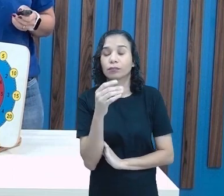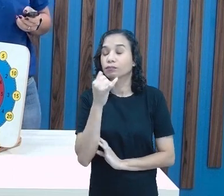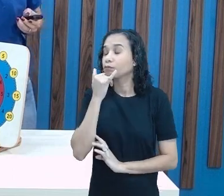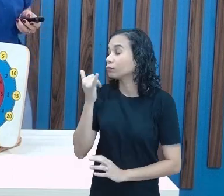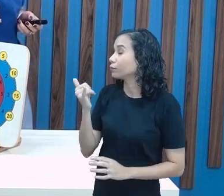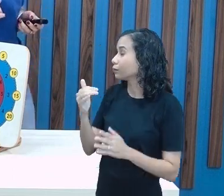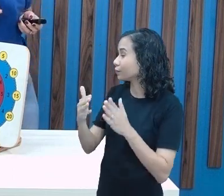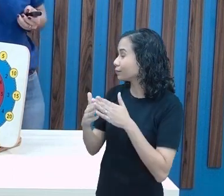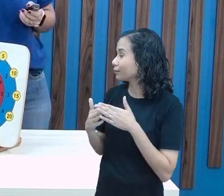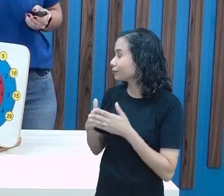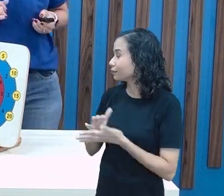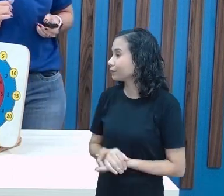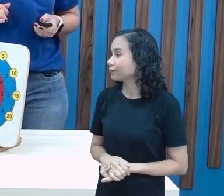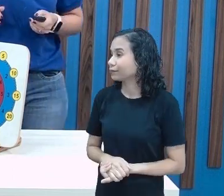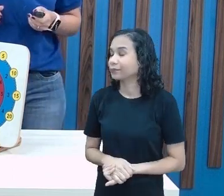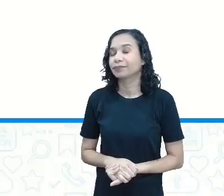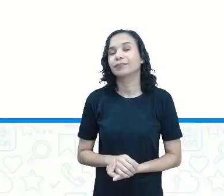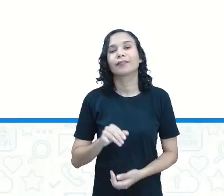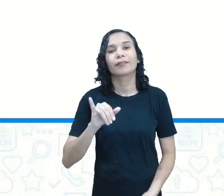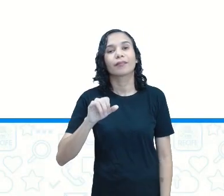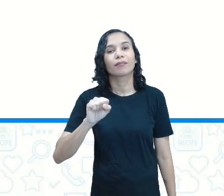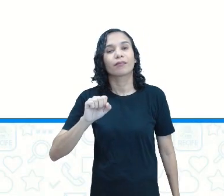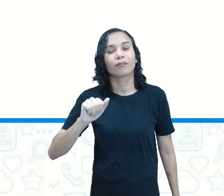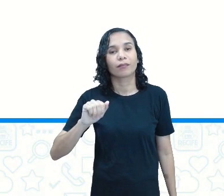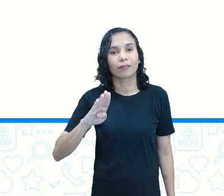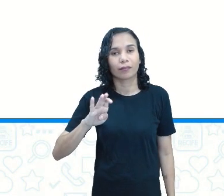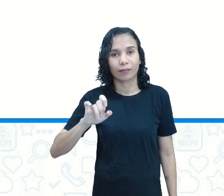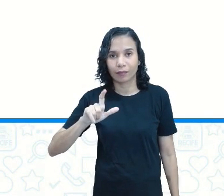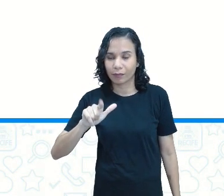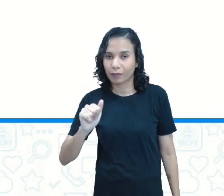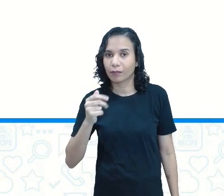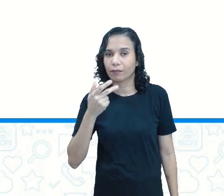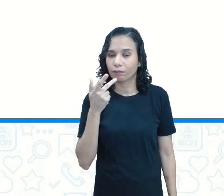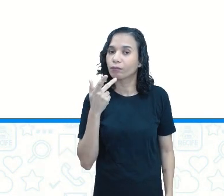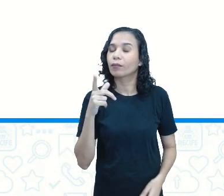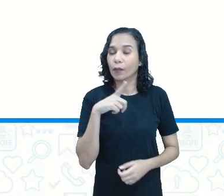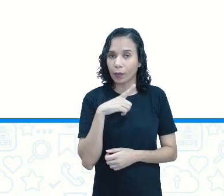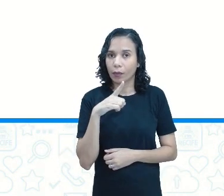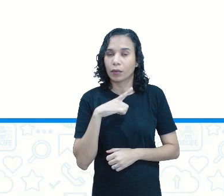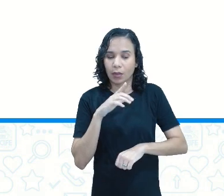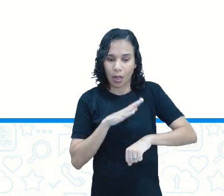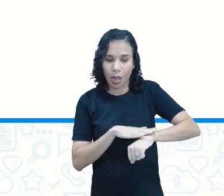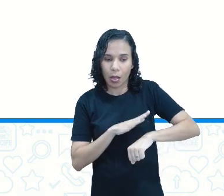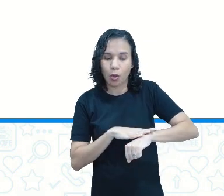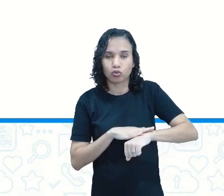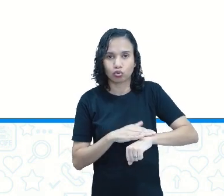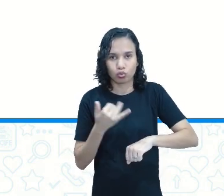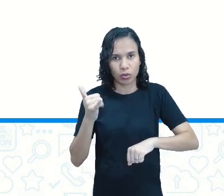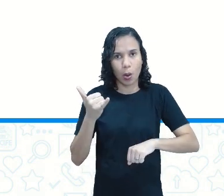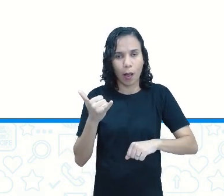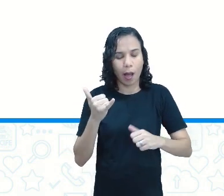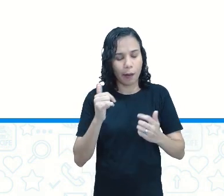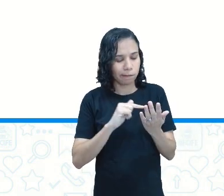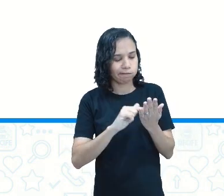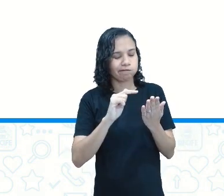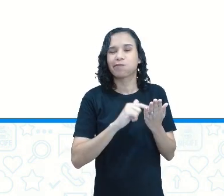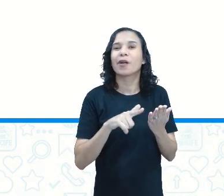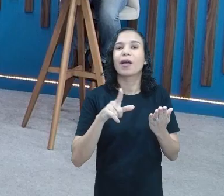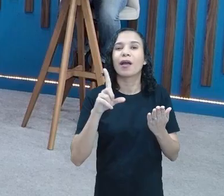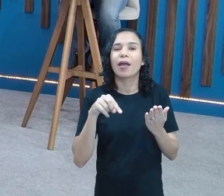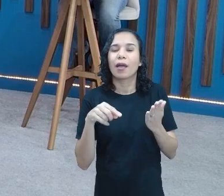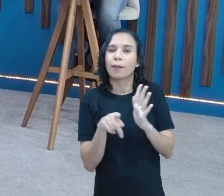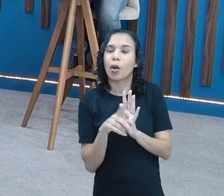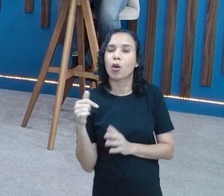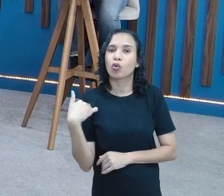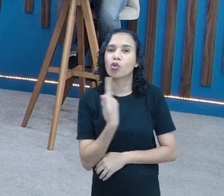Kátia. Oi, professora Sandra. A Isabela, ela disse que tem o relógio no celular, né? Geralmente é um instrumento